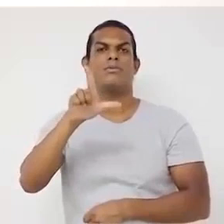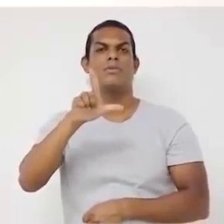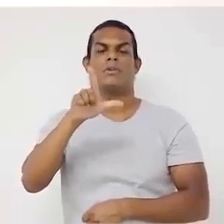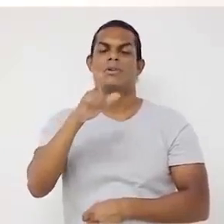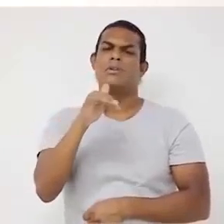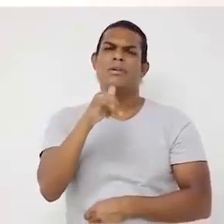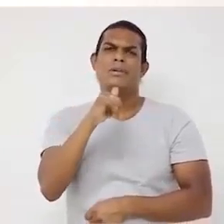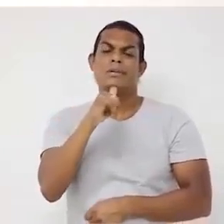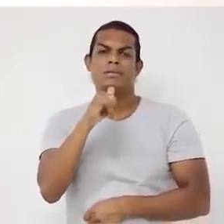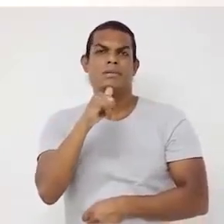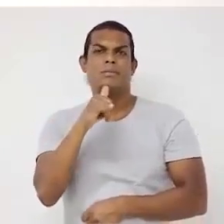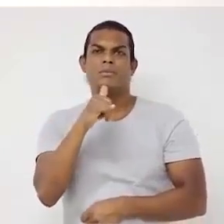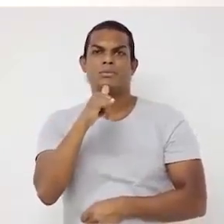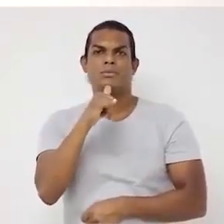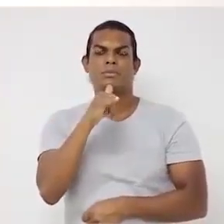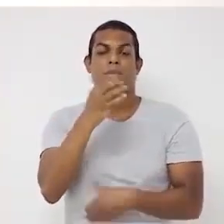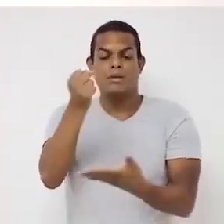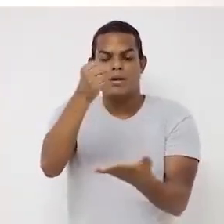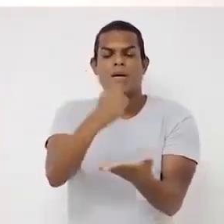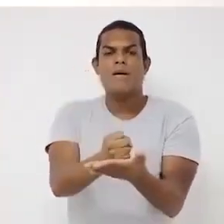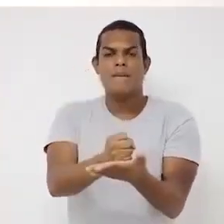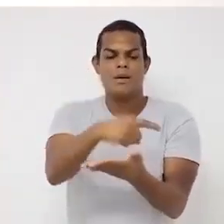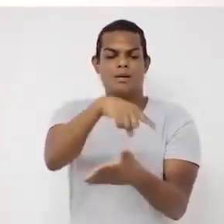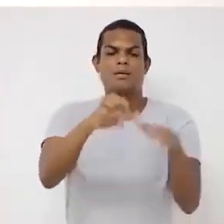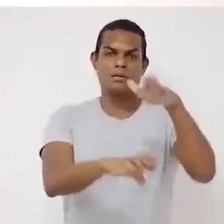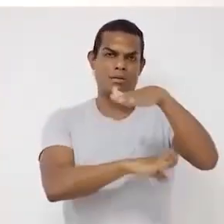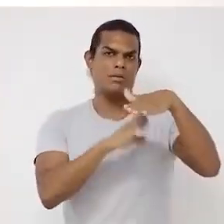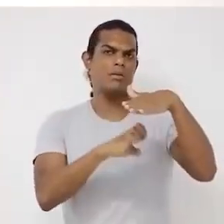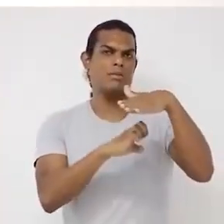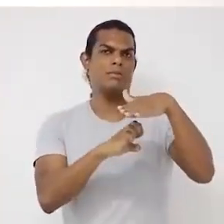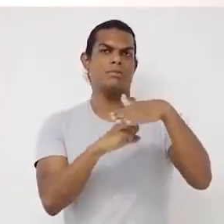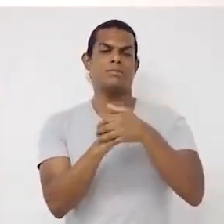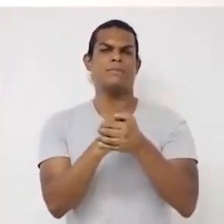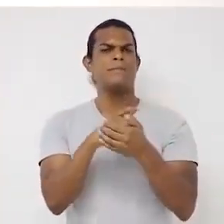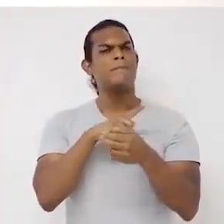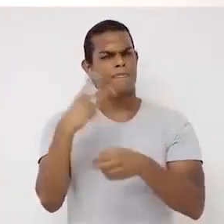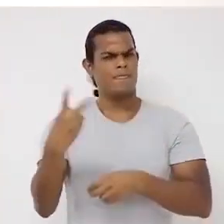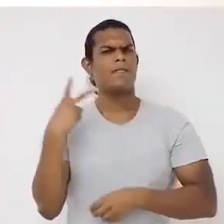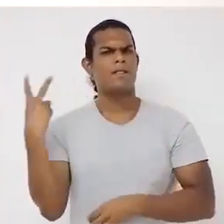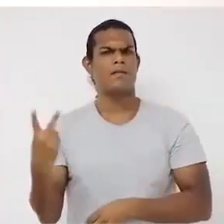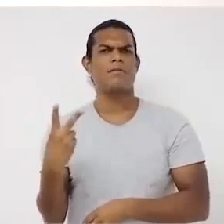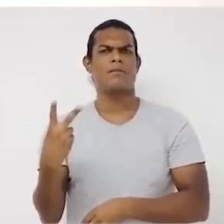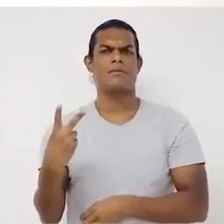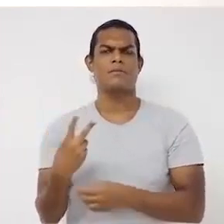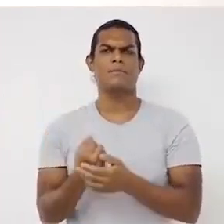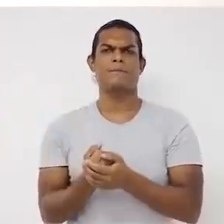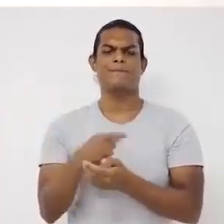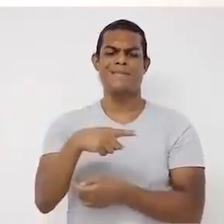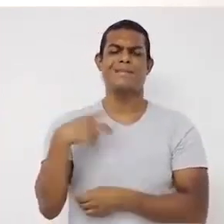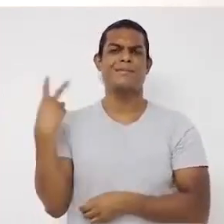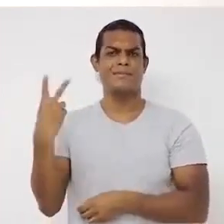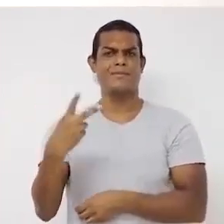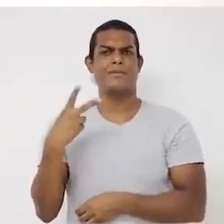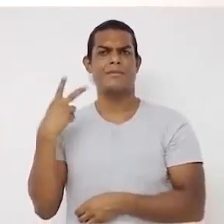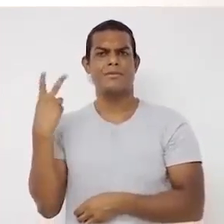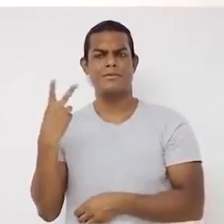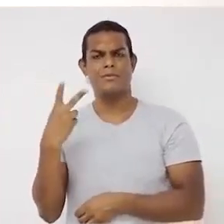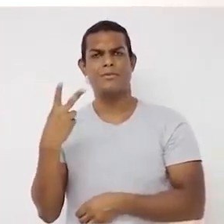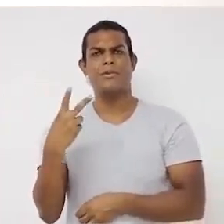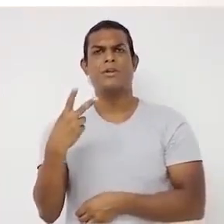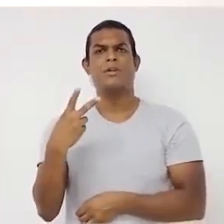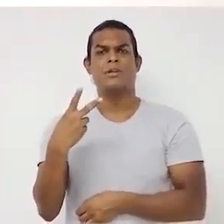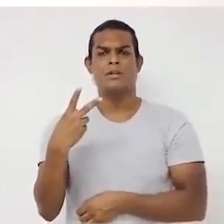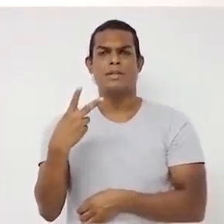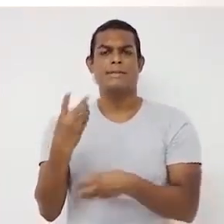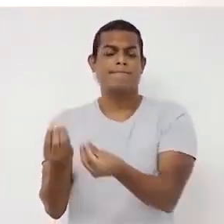físico. Por exemplo, a marca da nossa empresa. Ela possui um valor, esse valor, claro, traz